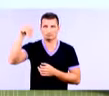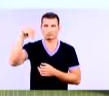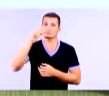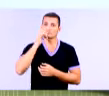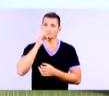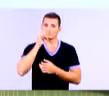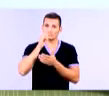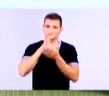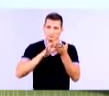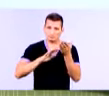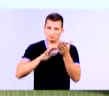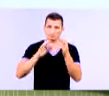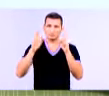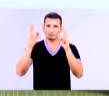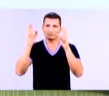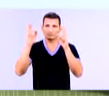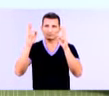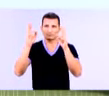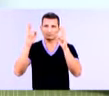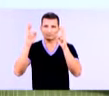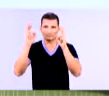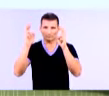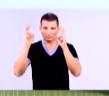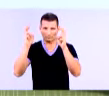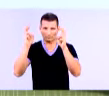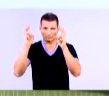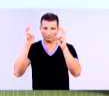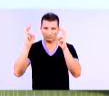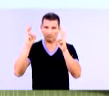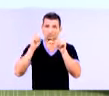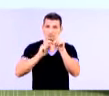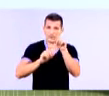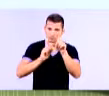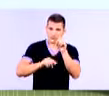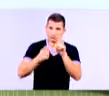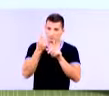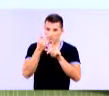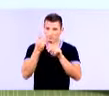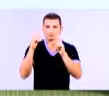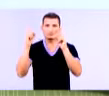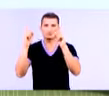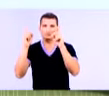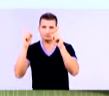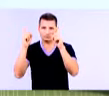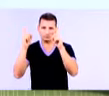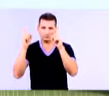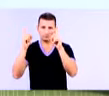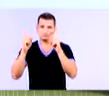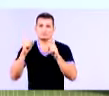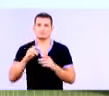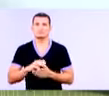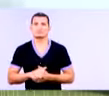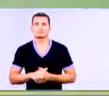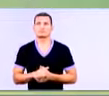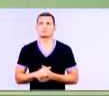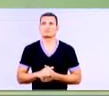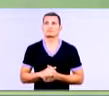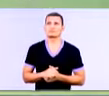texto, aspas duplas. Quando é caractere, aspas simples. E eu só posso colocar um único caractere, senão dá erro, né?